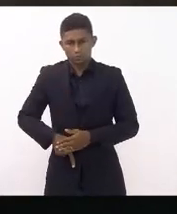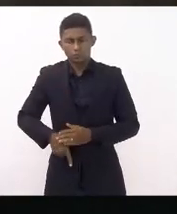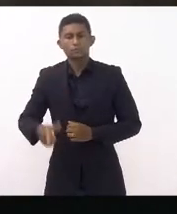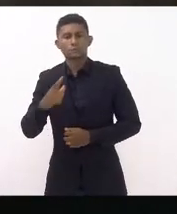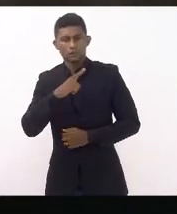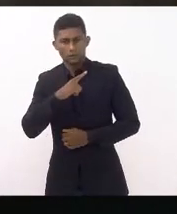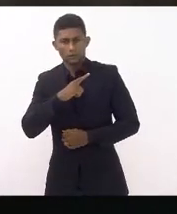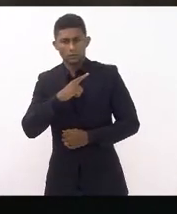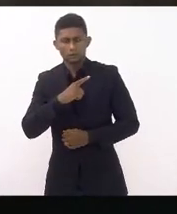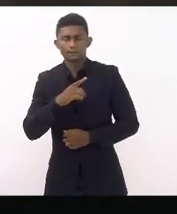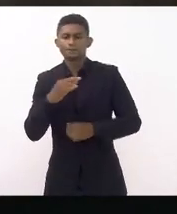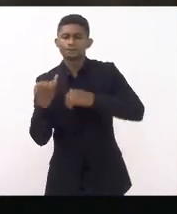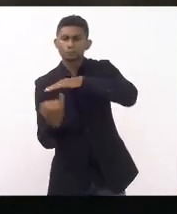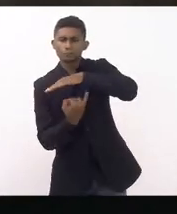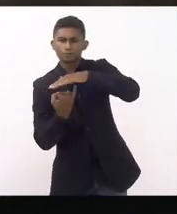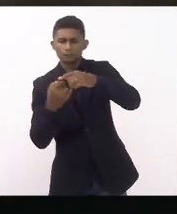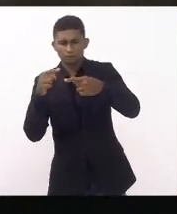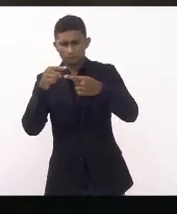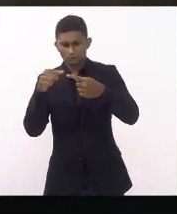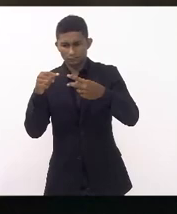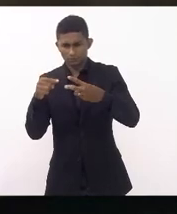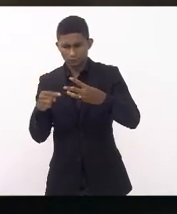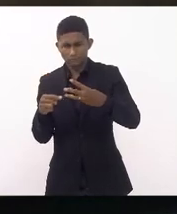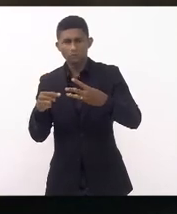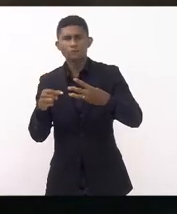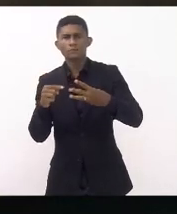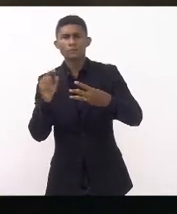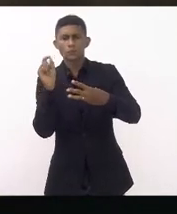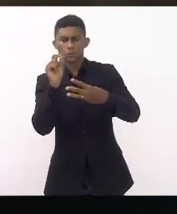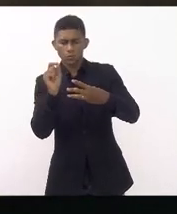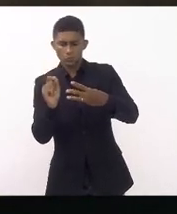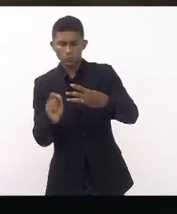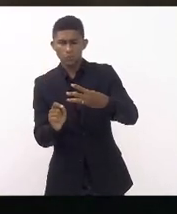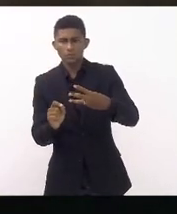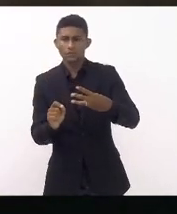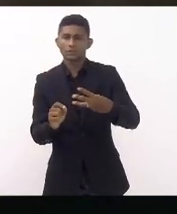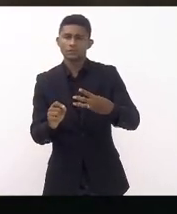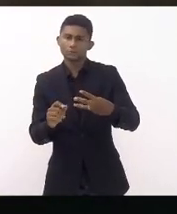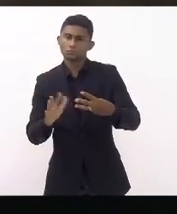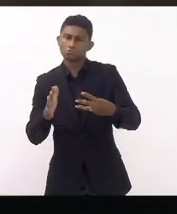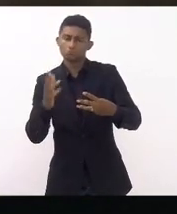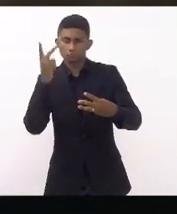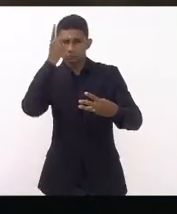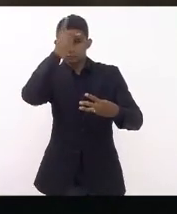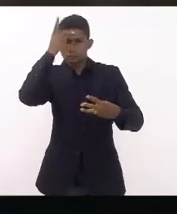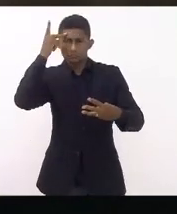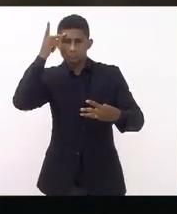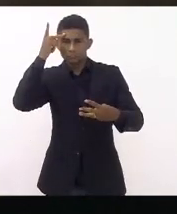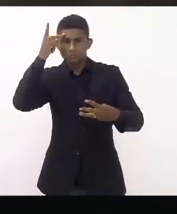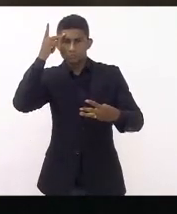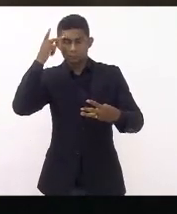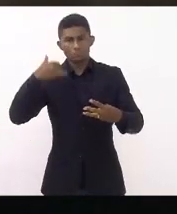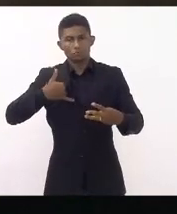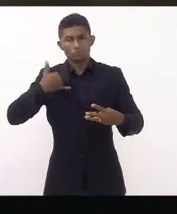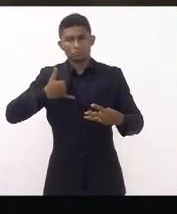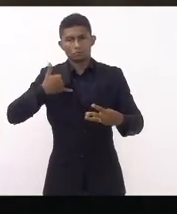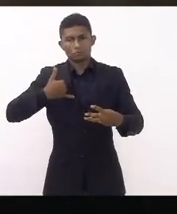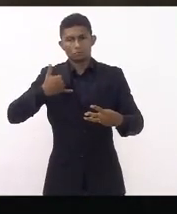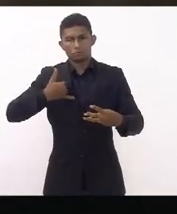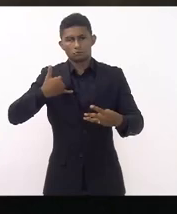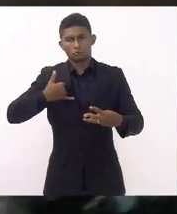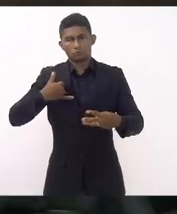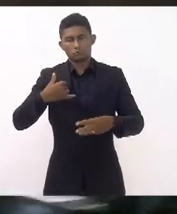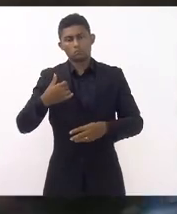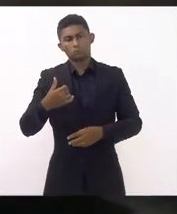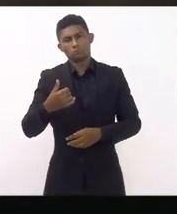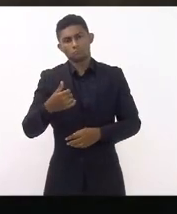instituições tratam de pessoas com idade, com maioridade penal, ou seja, tem um